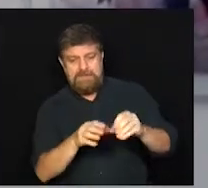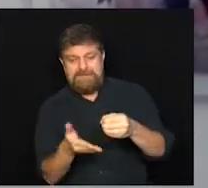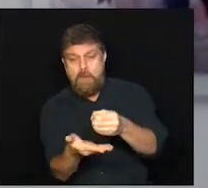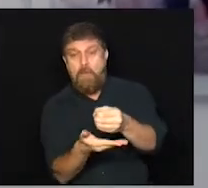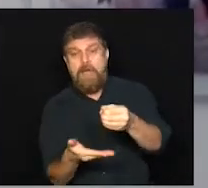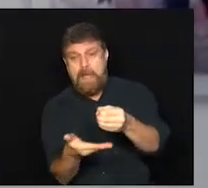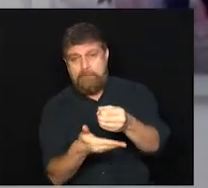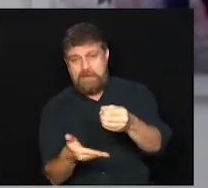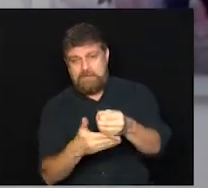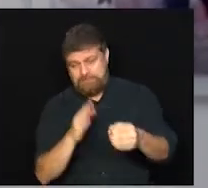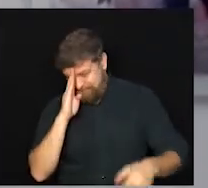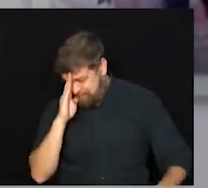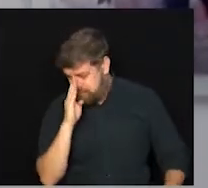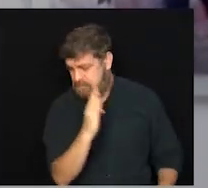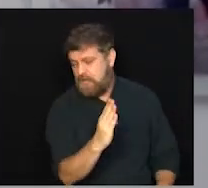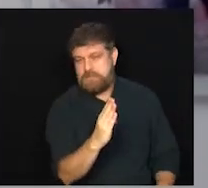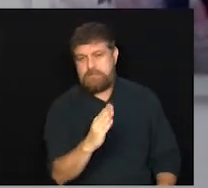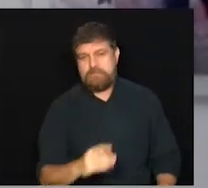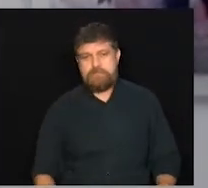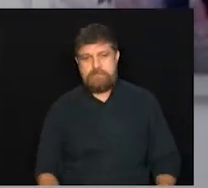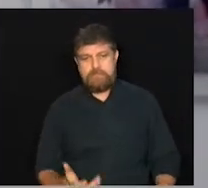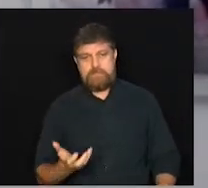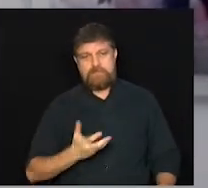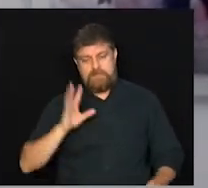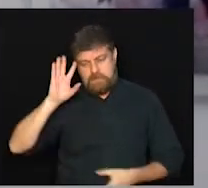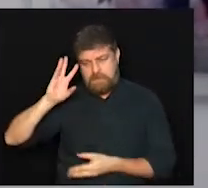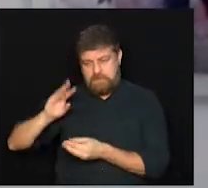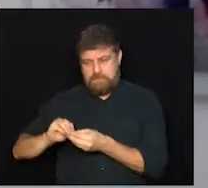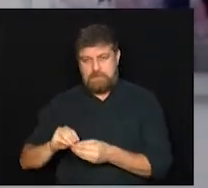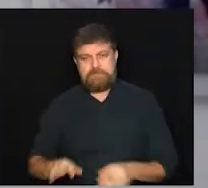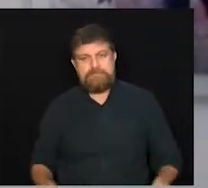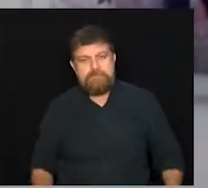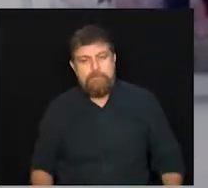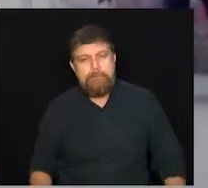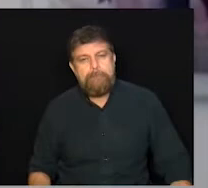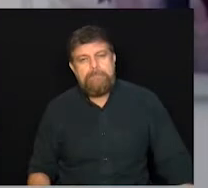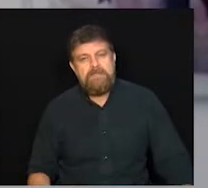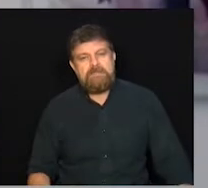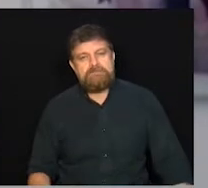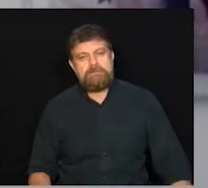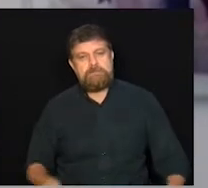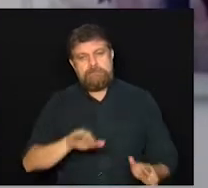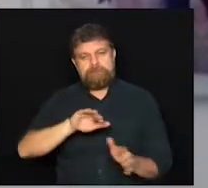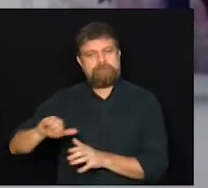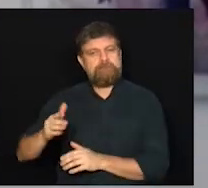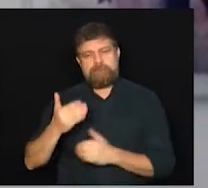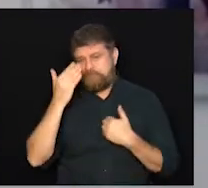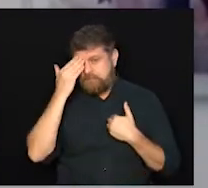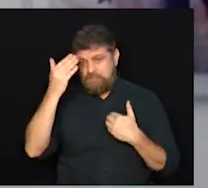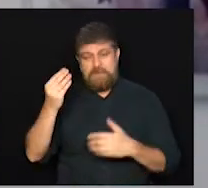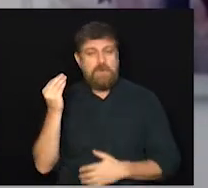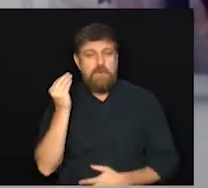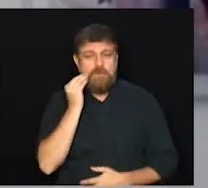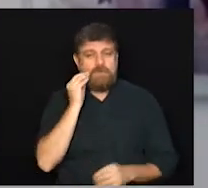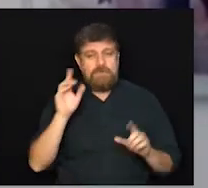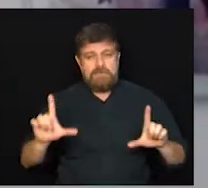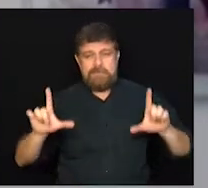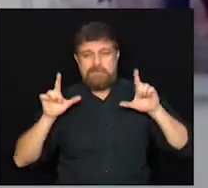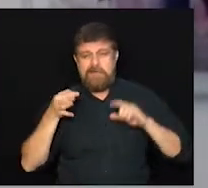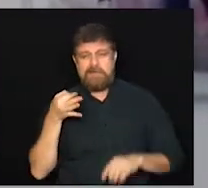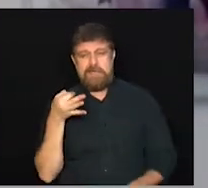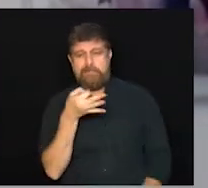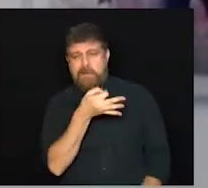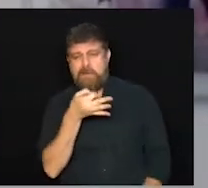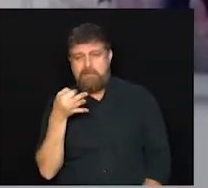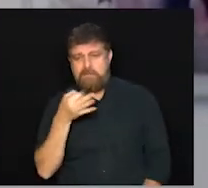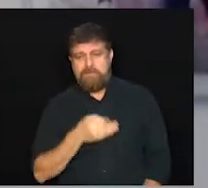né? Então acho que isso era o que eu queria dizer. E fora isso, então, agradecer essa oportunidade ao